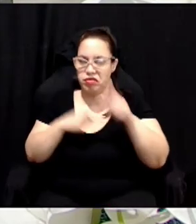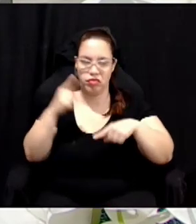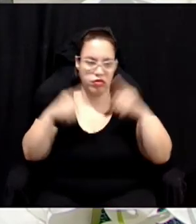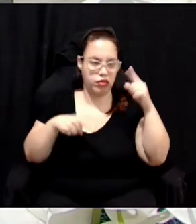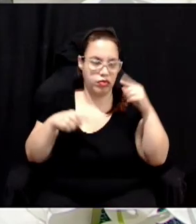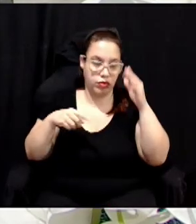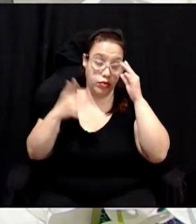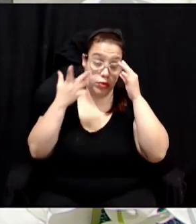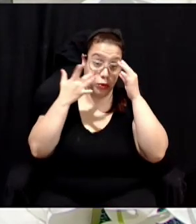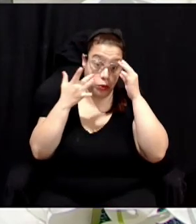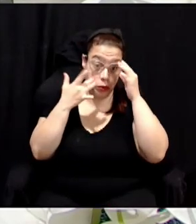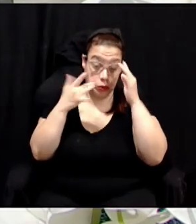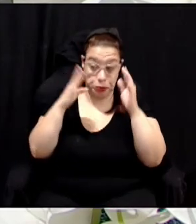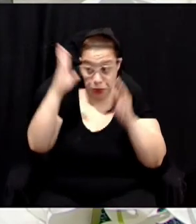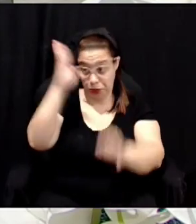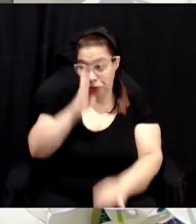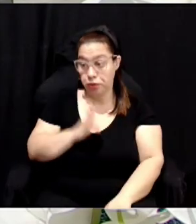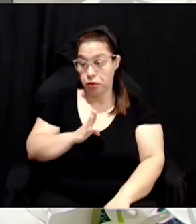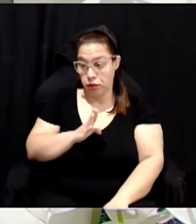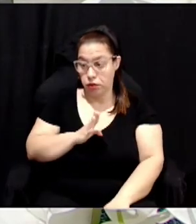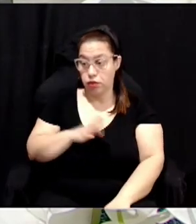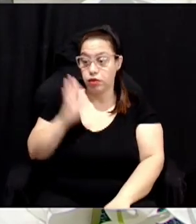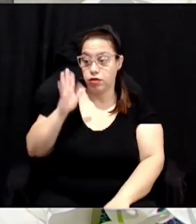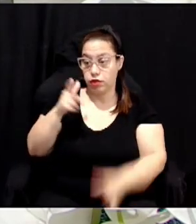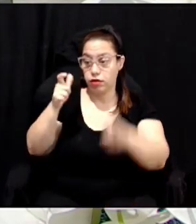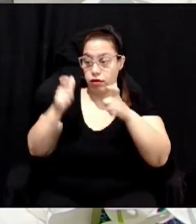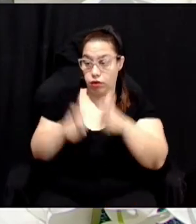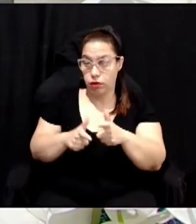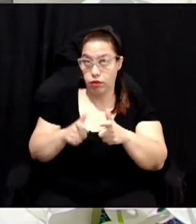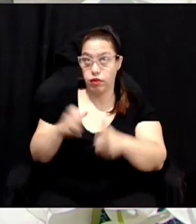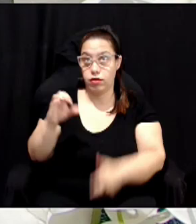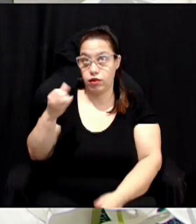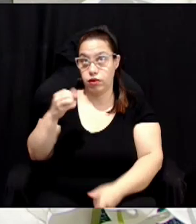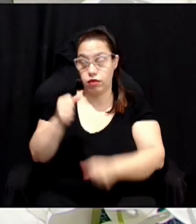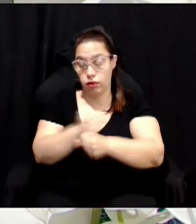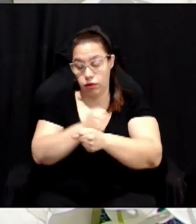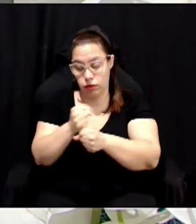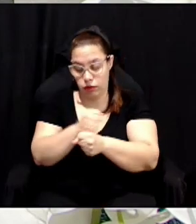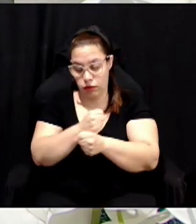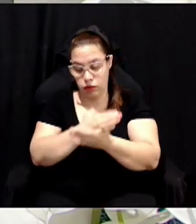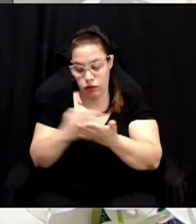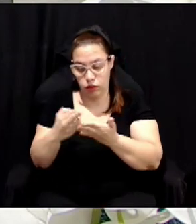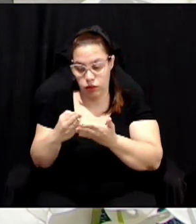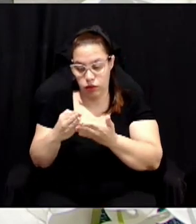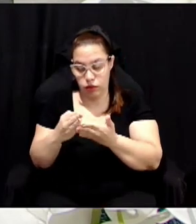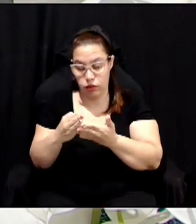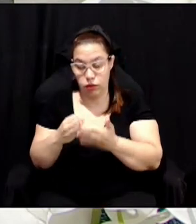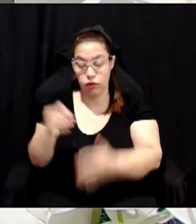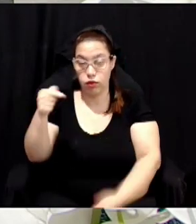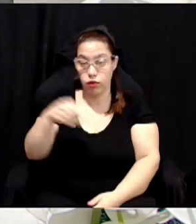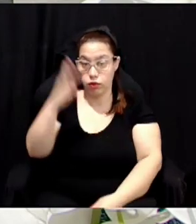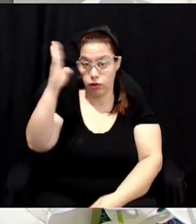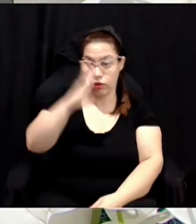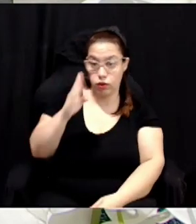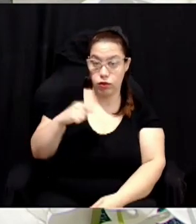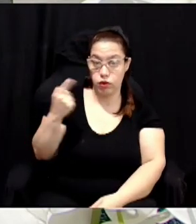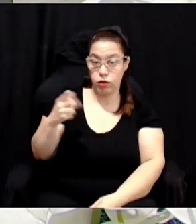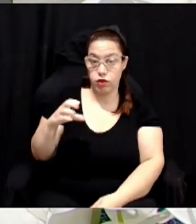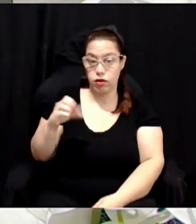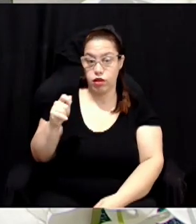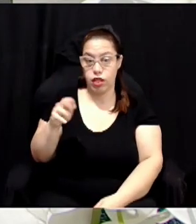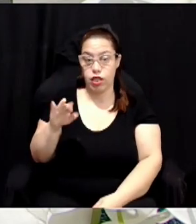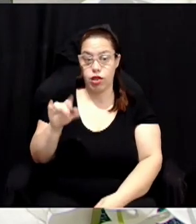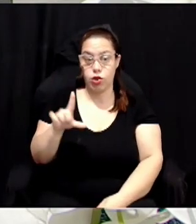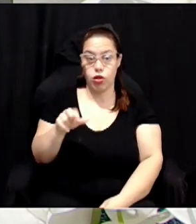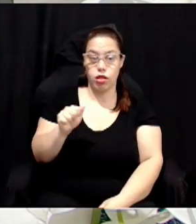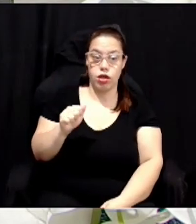brasileiros. E isso já é um lugar, né, nos últimos 9 anos aqui, começou com o disco dos Racionais, depois do Cartola, e agora nós temos